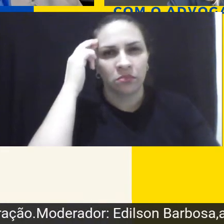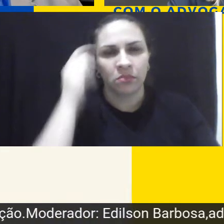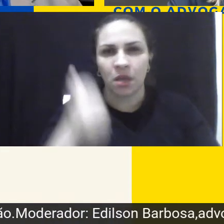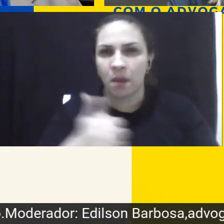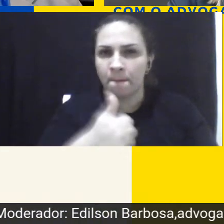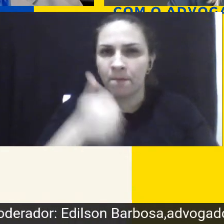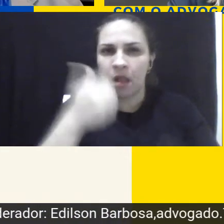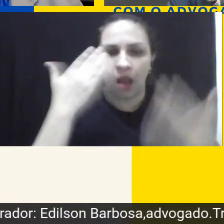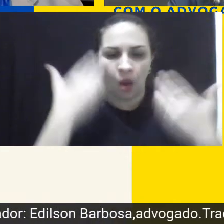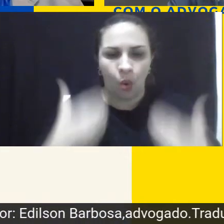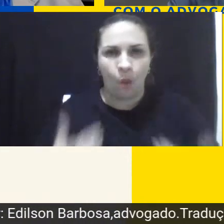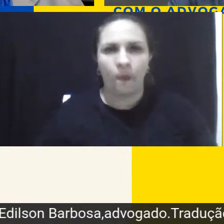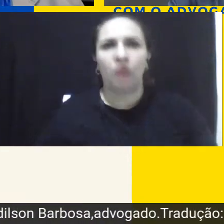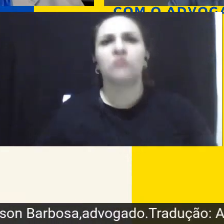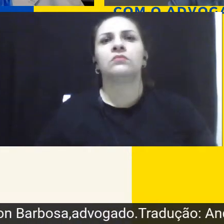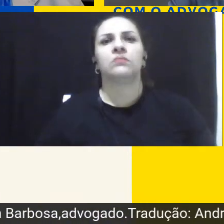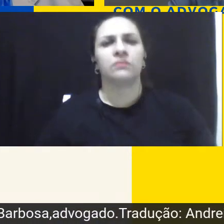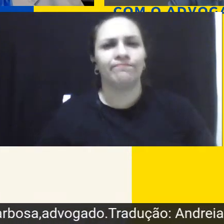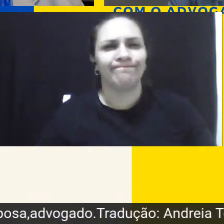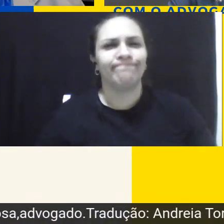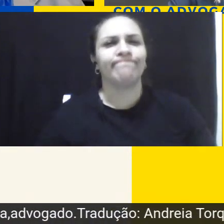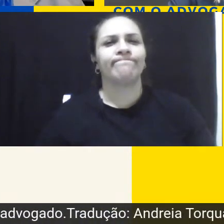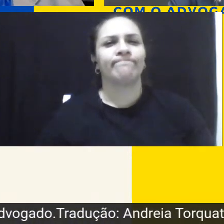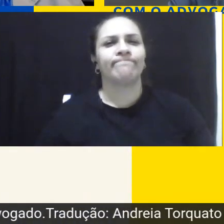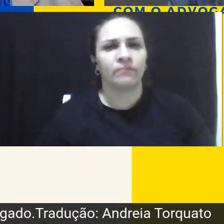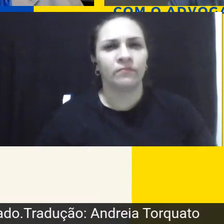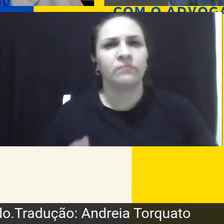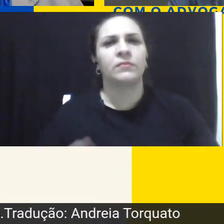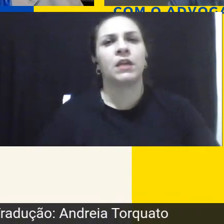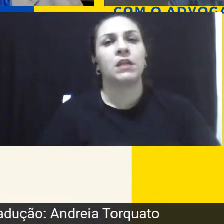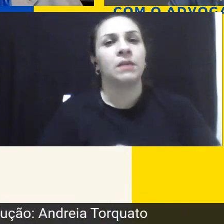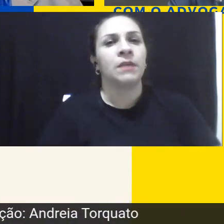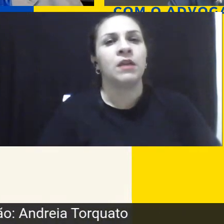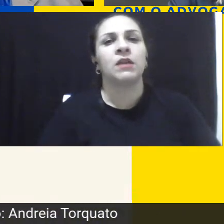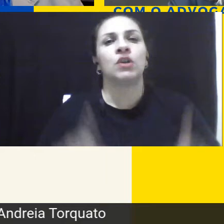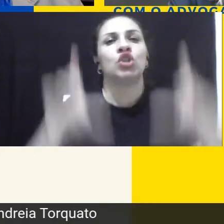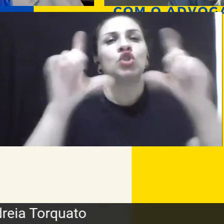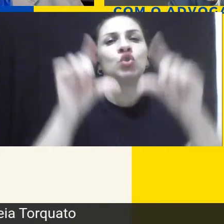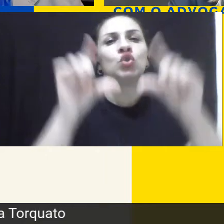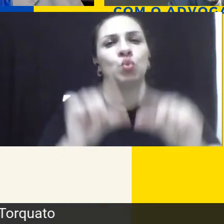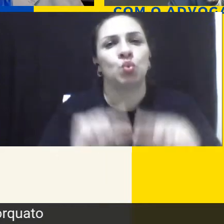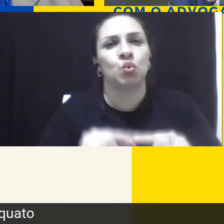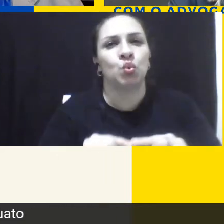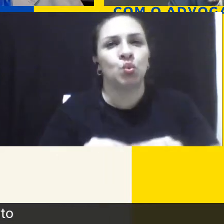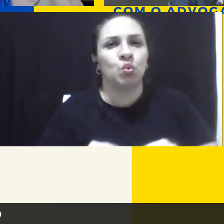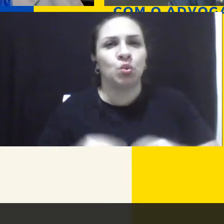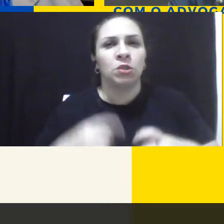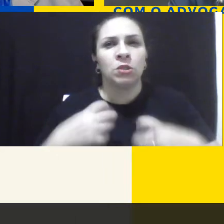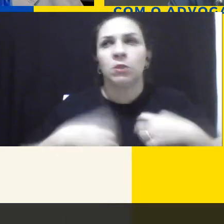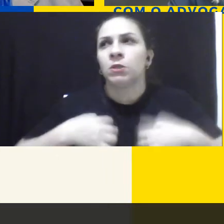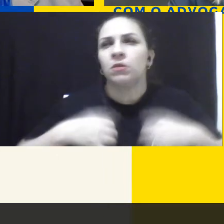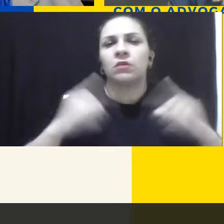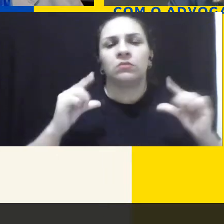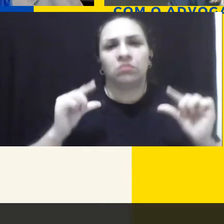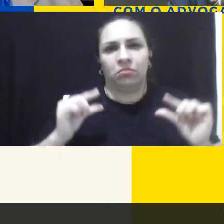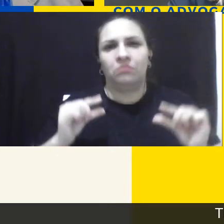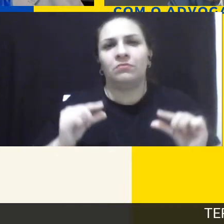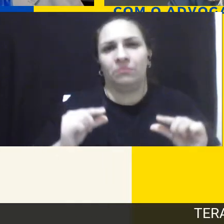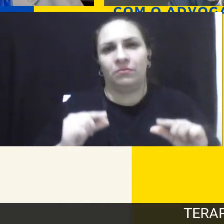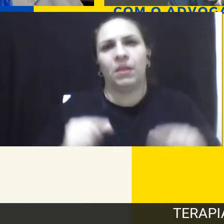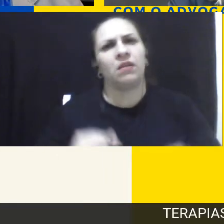no comportamento, uma diminuição nas questões sensoriais também, é de